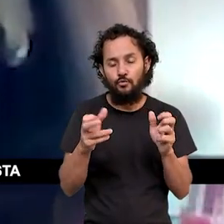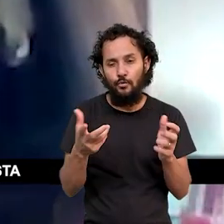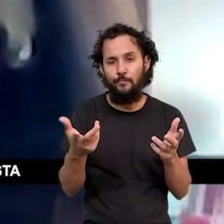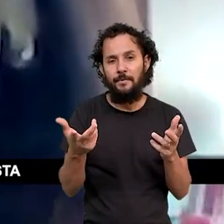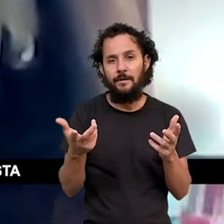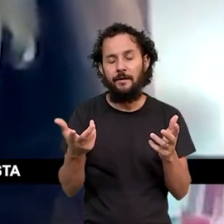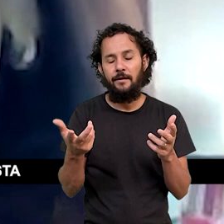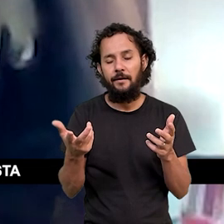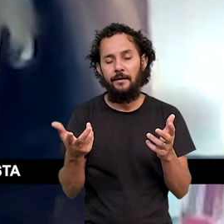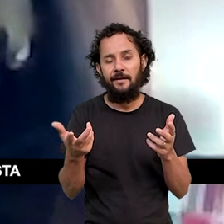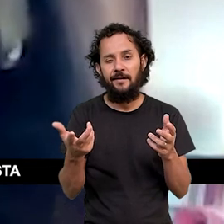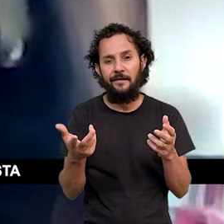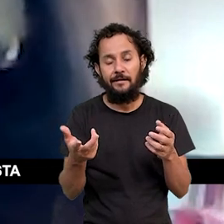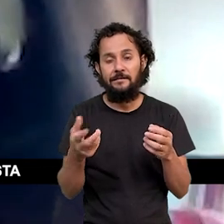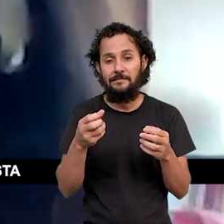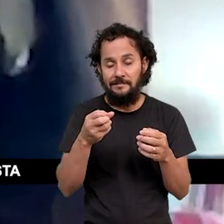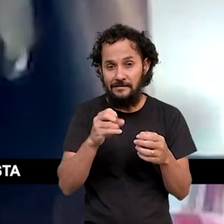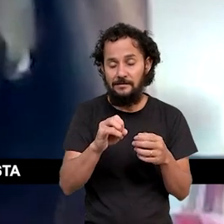da